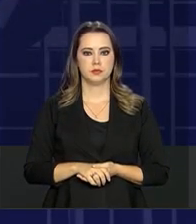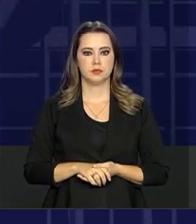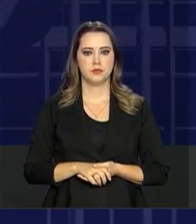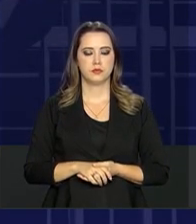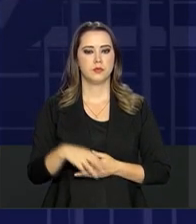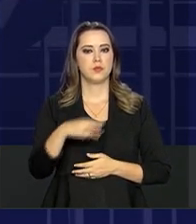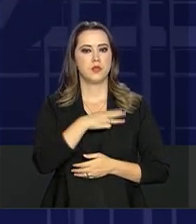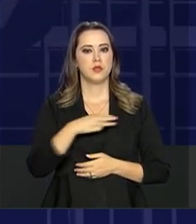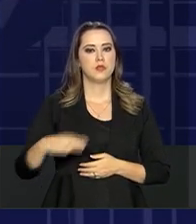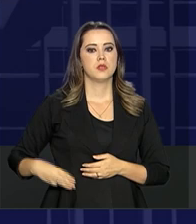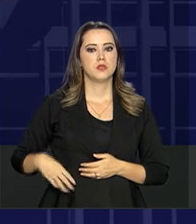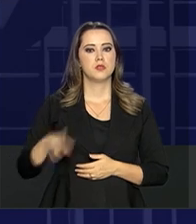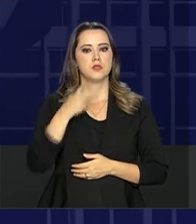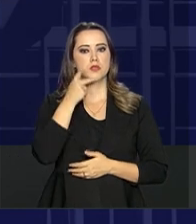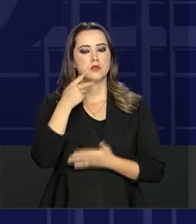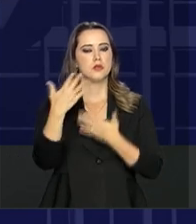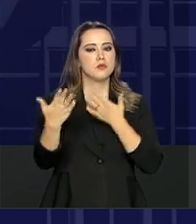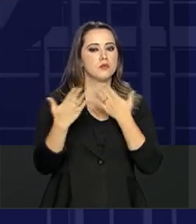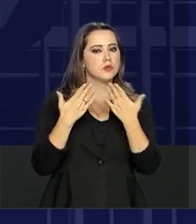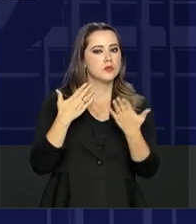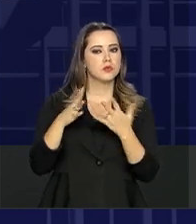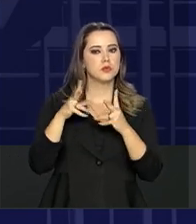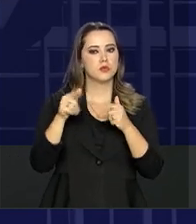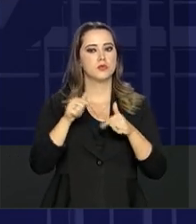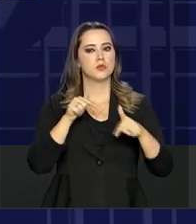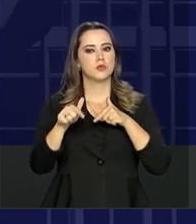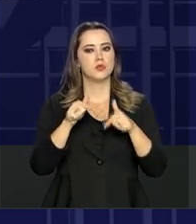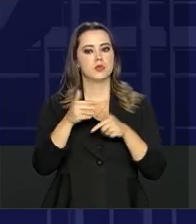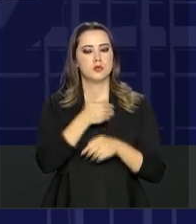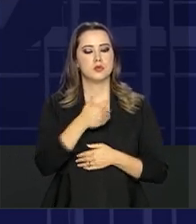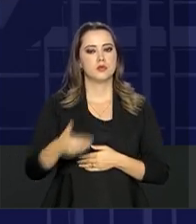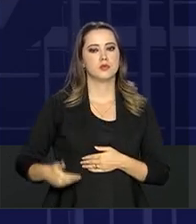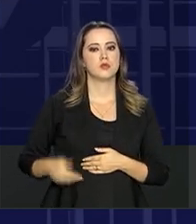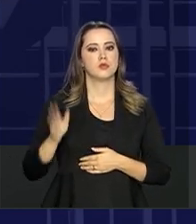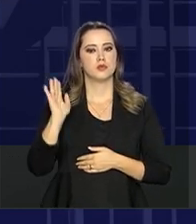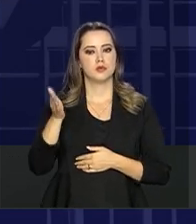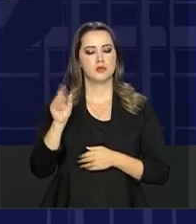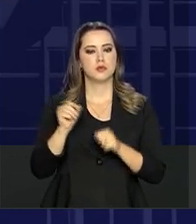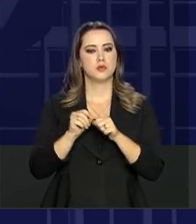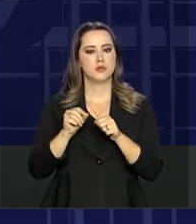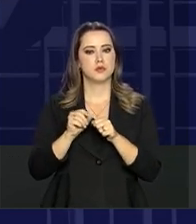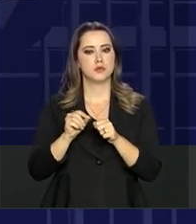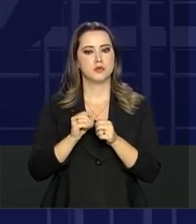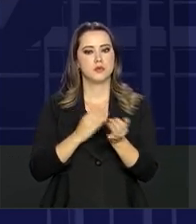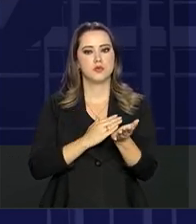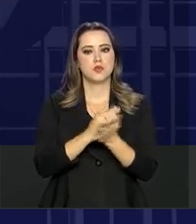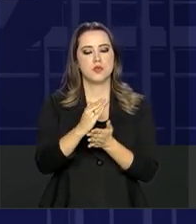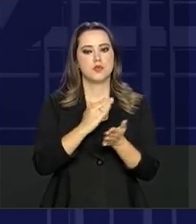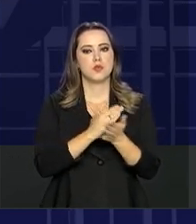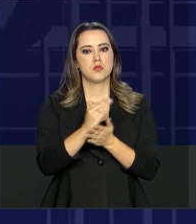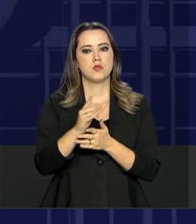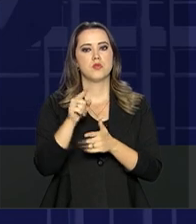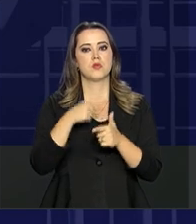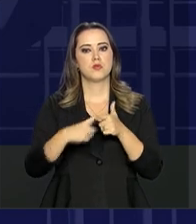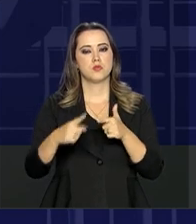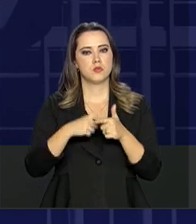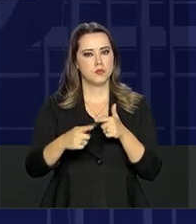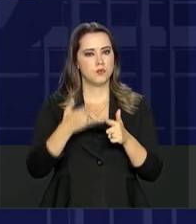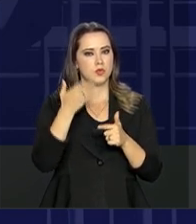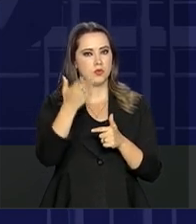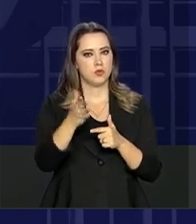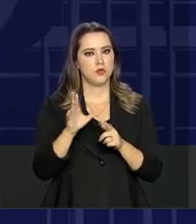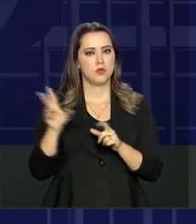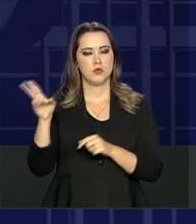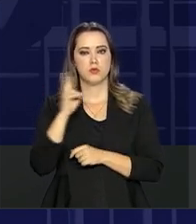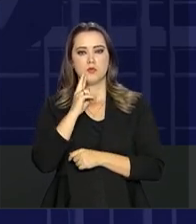Ministro, eu queria que o senhor desse um balanço de todas as ações do governo, que o governo já fez desde o início dessa crise migratória lá em